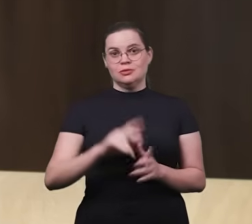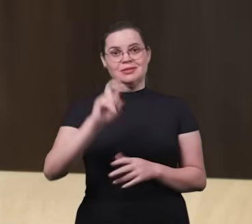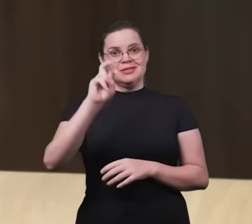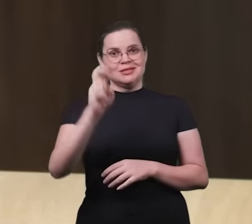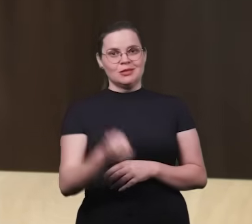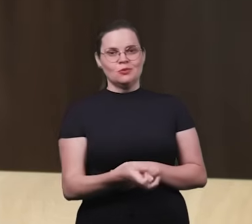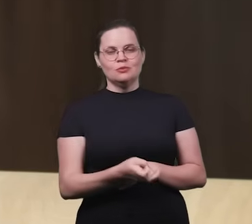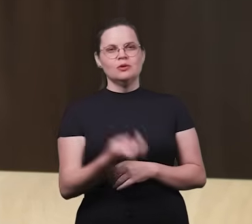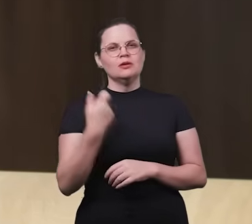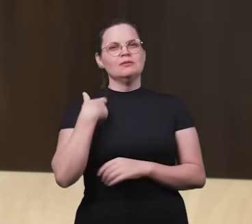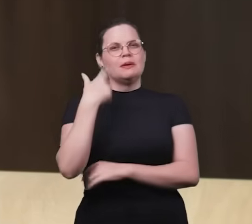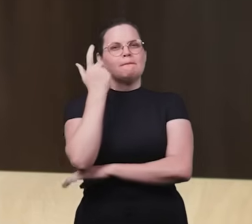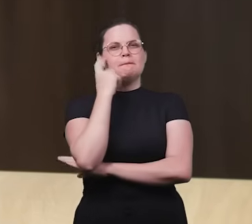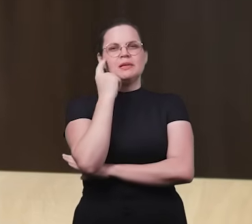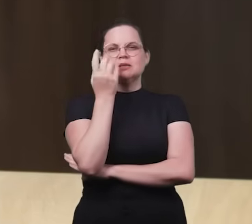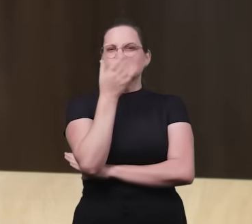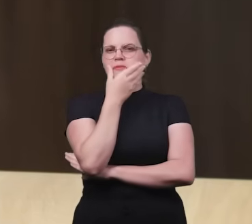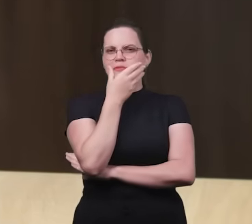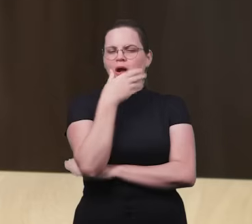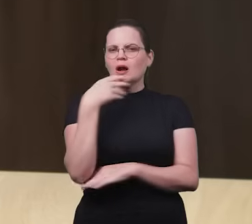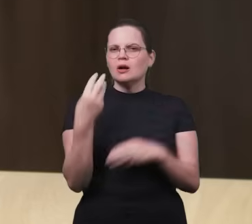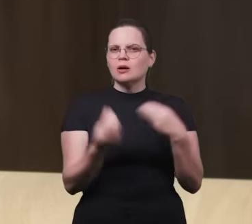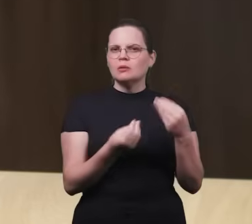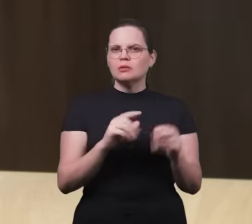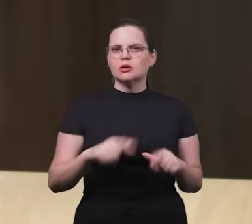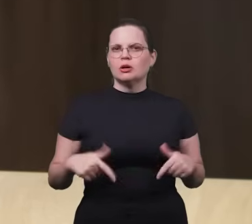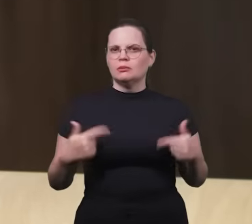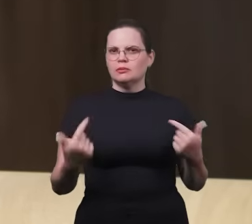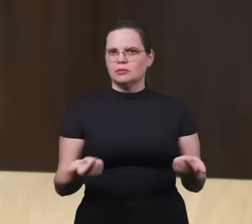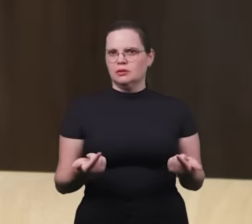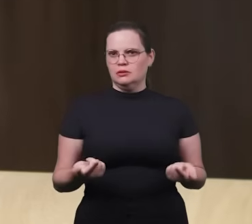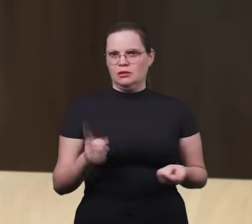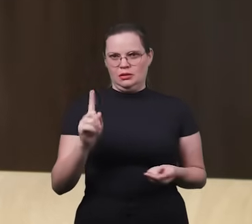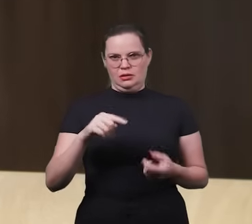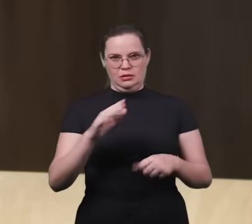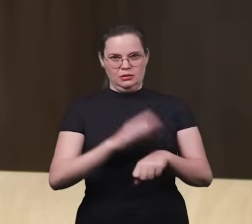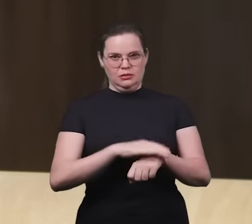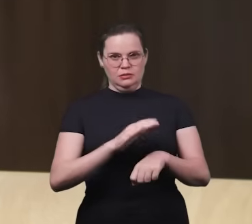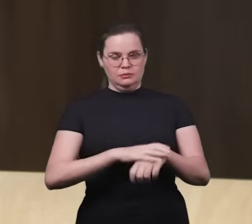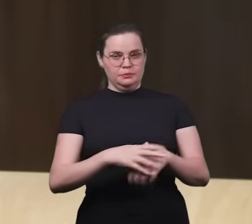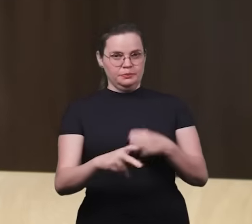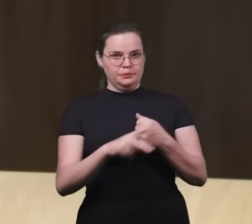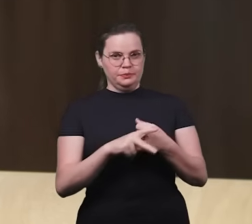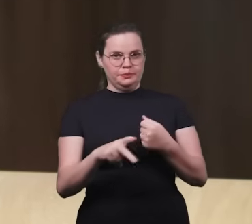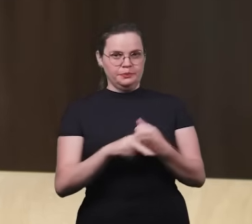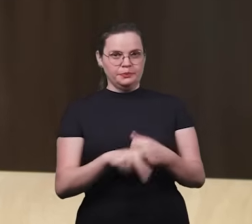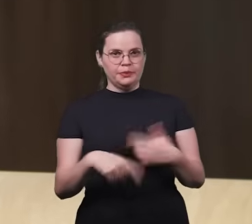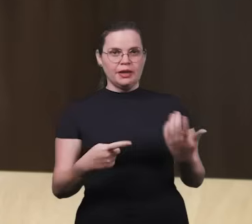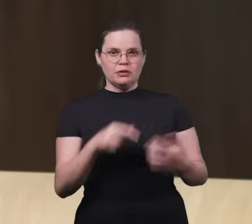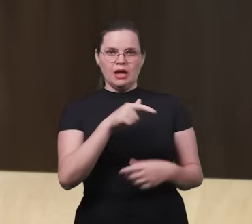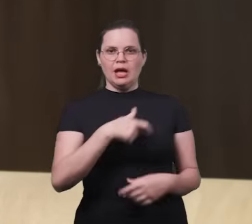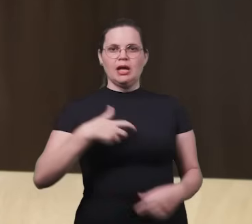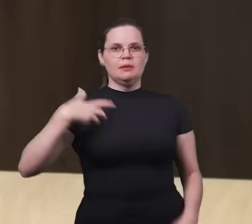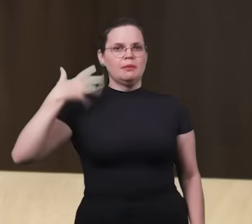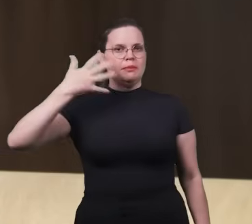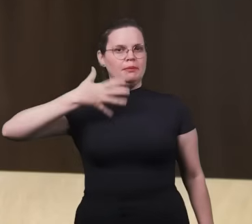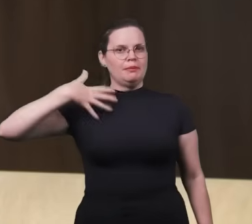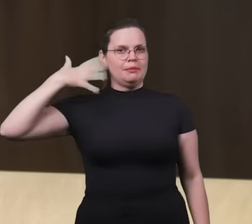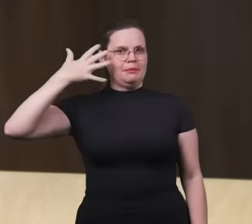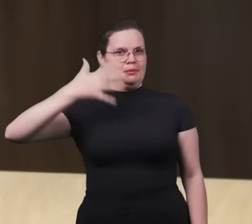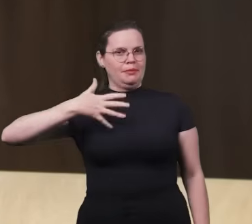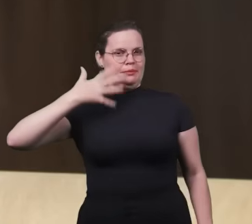Mas alguém pode se perguntar, mas quem operou isso? Será que foi Pedro, a sua eloquência, a